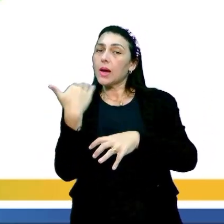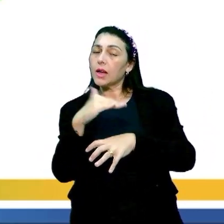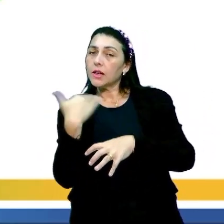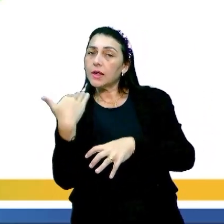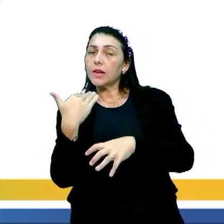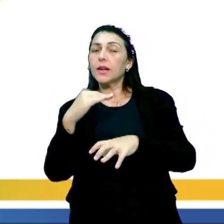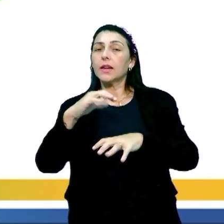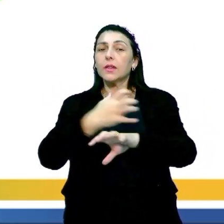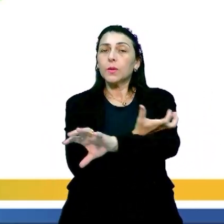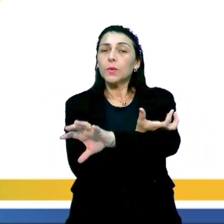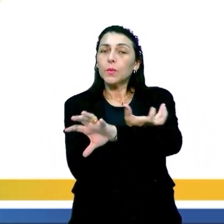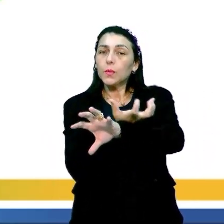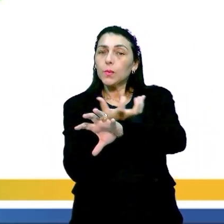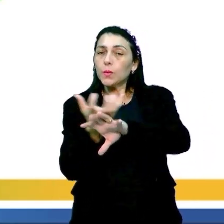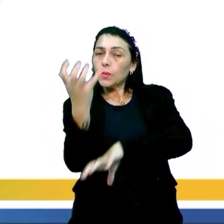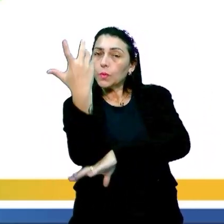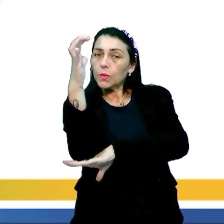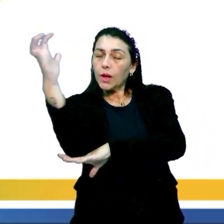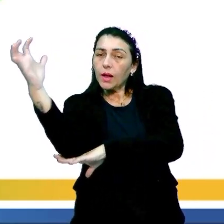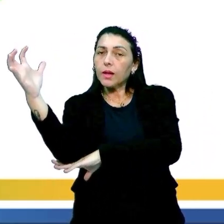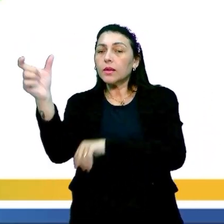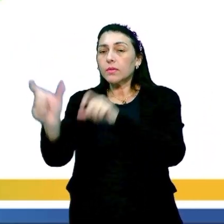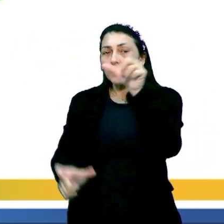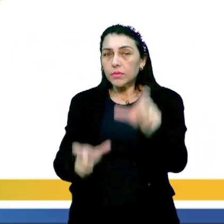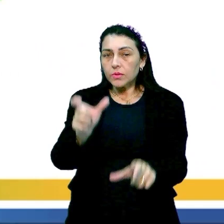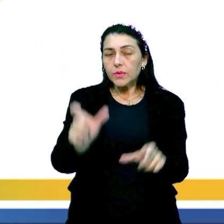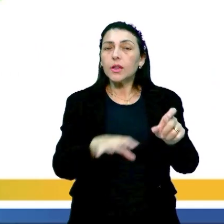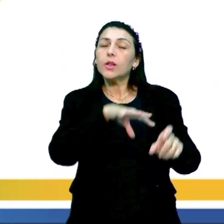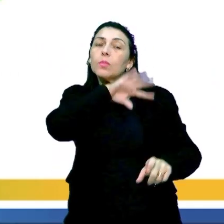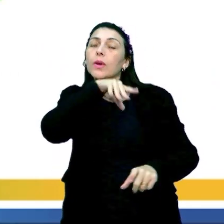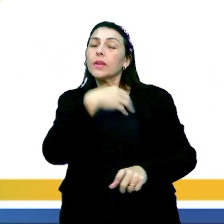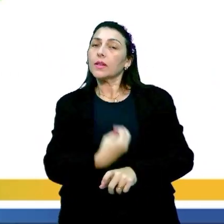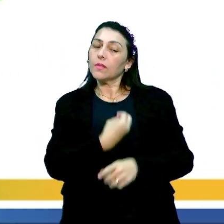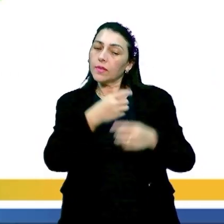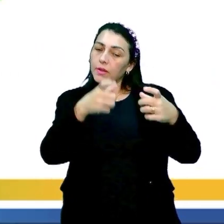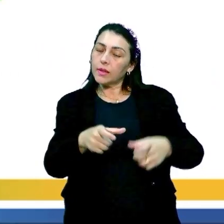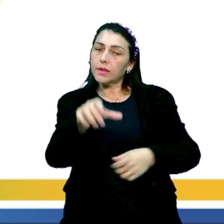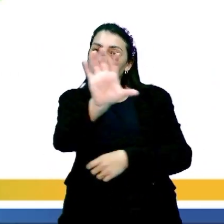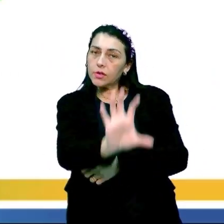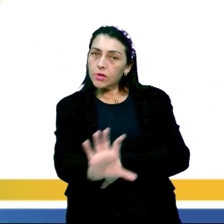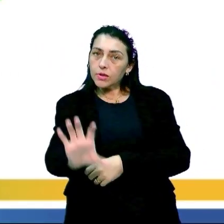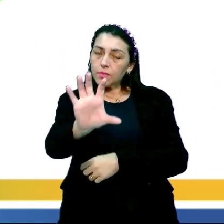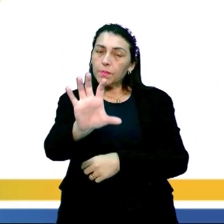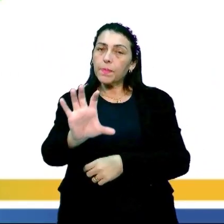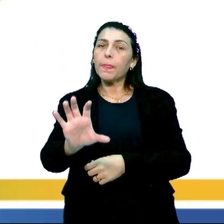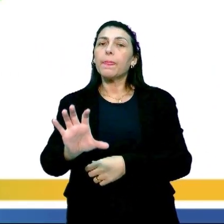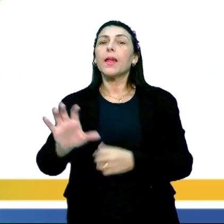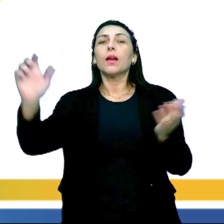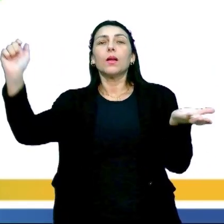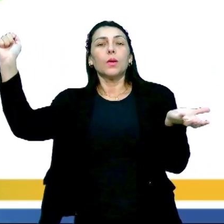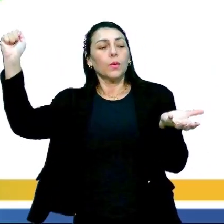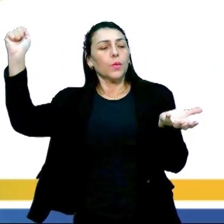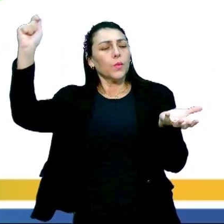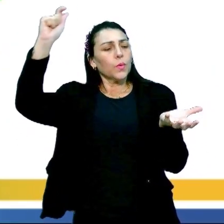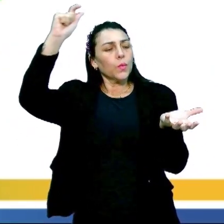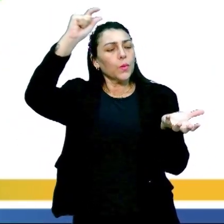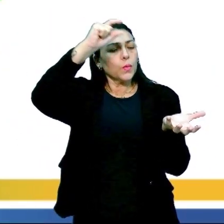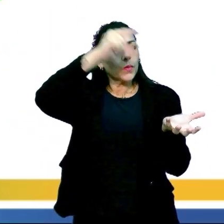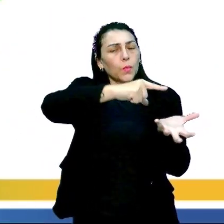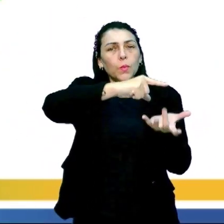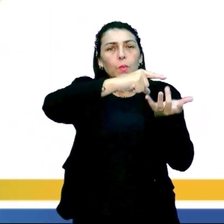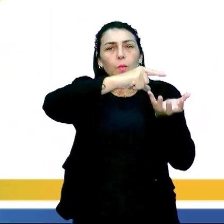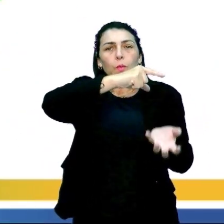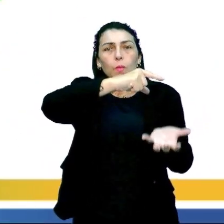a vegetação, mata os seres que vivem, os animais que vivem nessa região. Aquecimento global. Aquecimento global nós